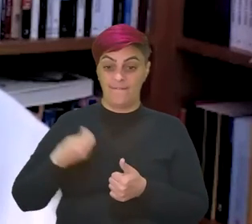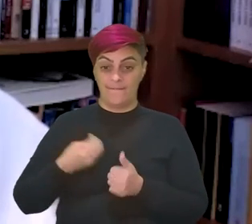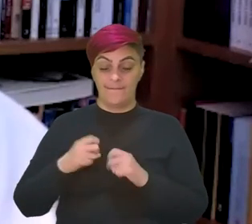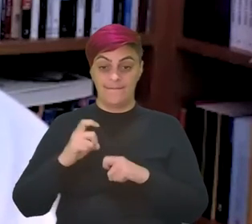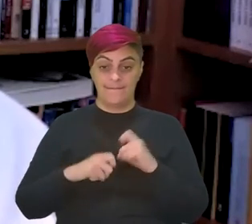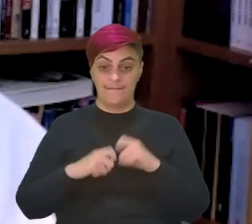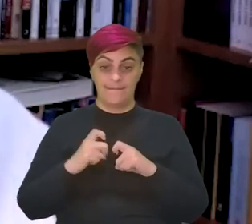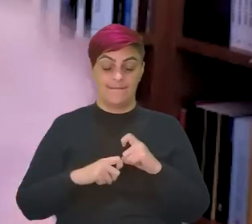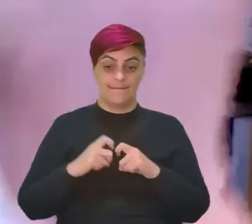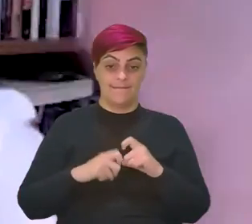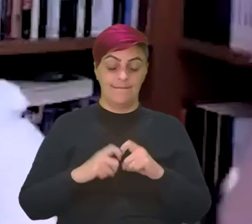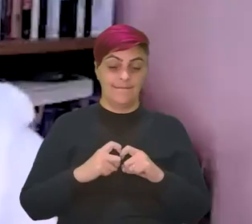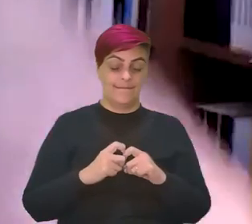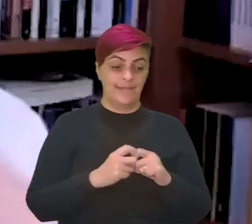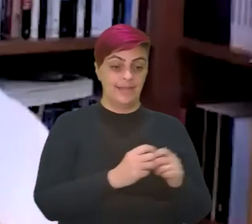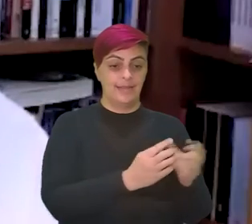A vida sexual dos selvagens.